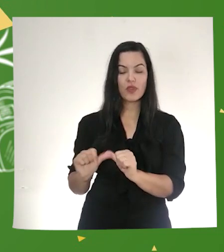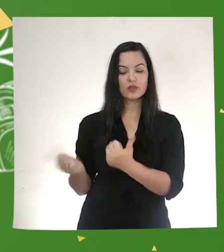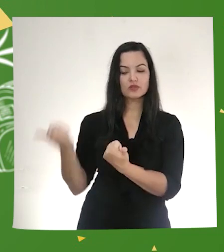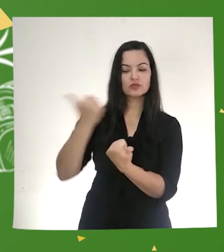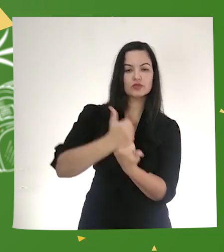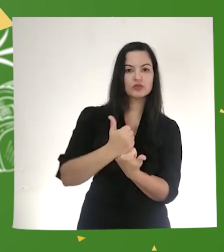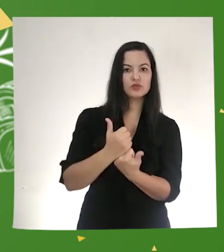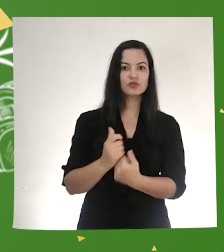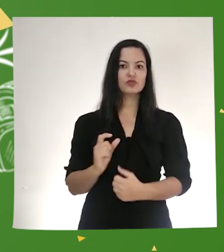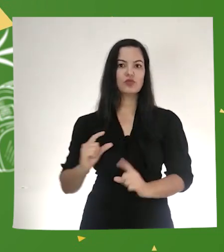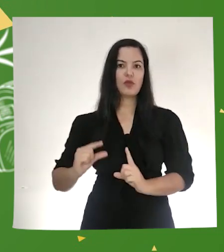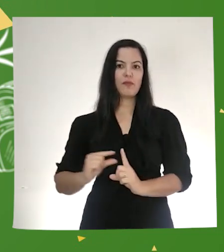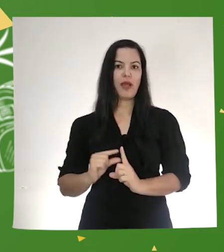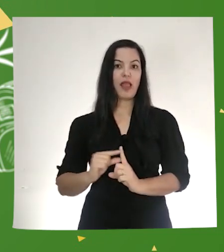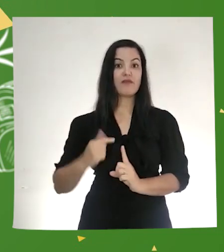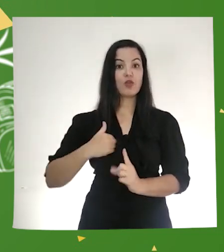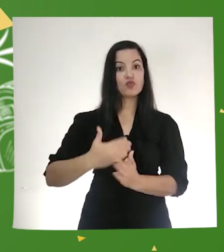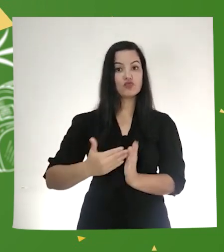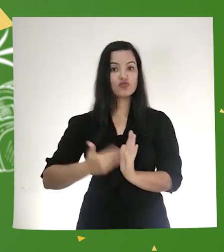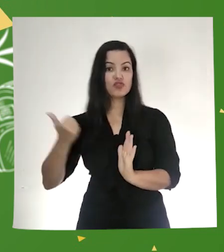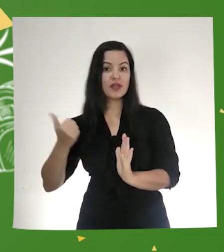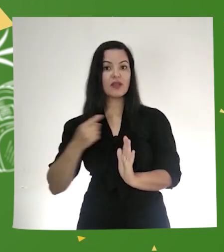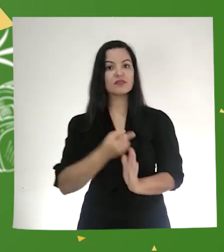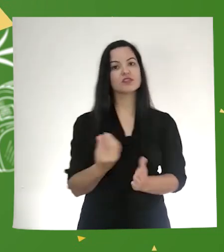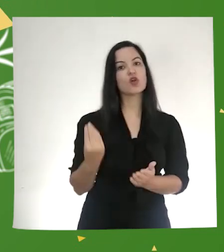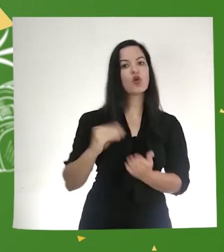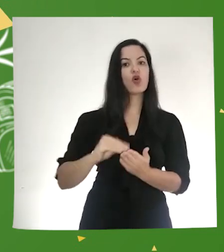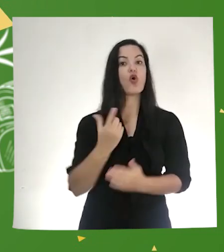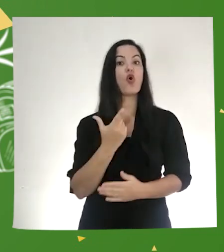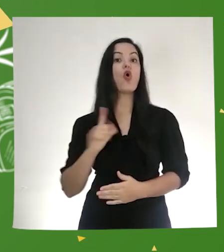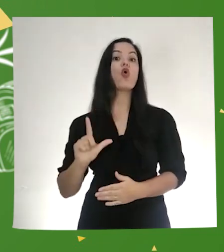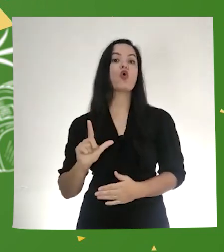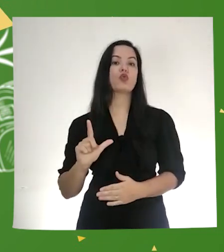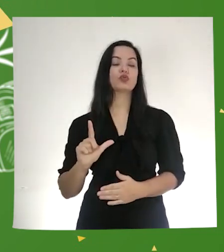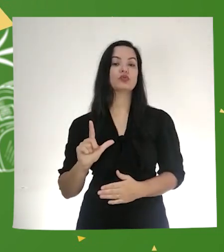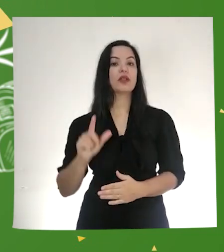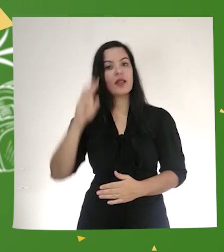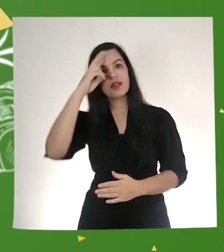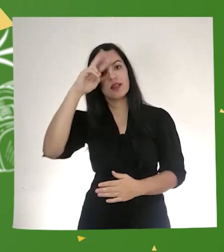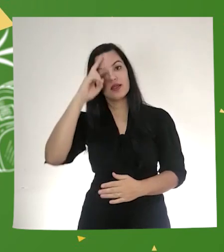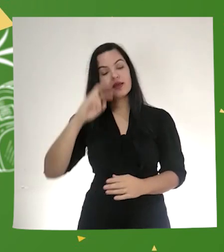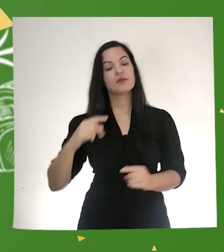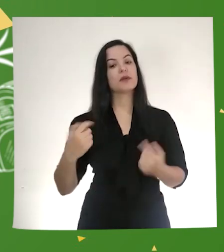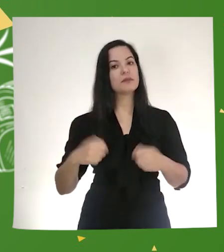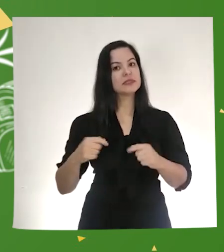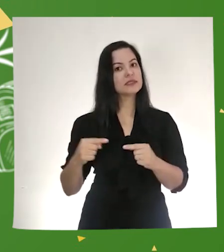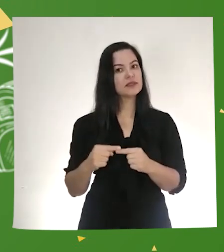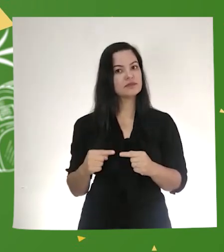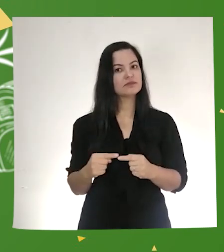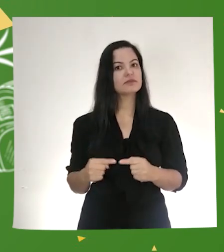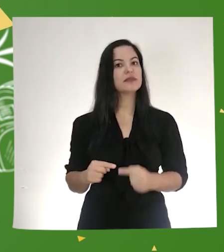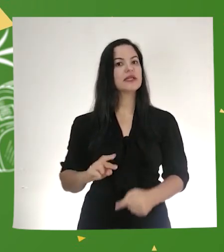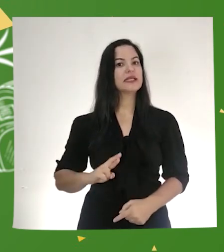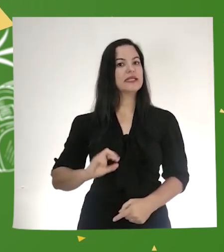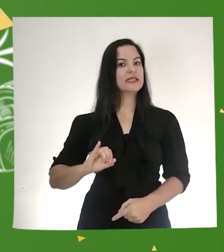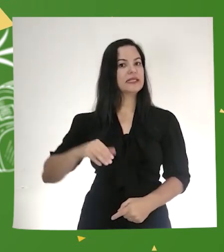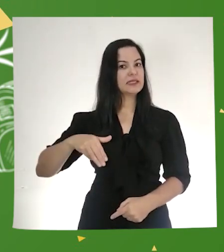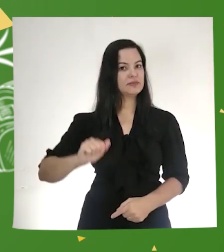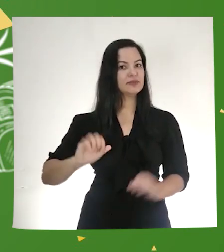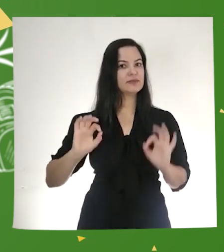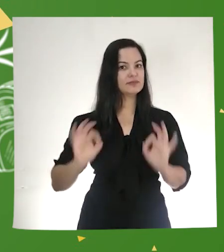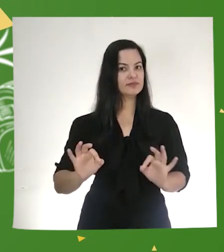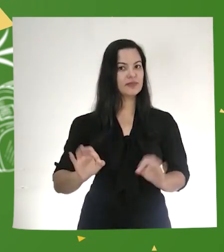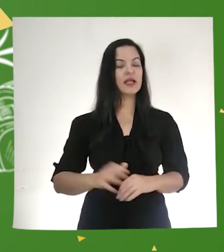colocando outras no lugar, não esquecendo de dar rima para essa parlenda, tá bom? E a outra parte